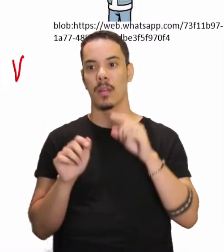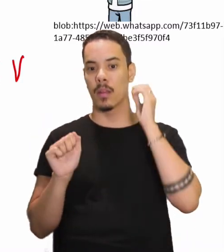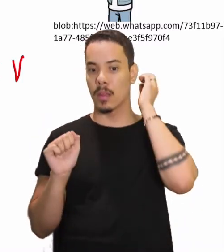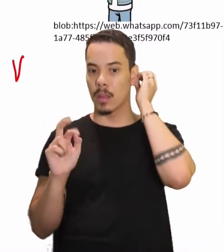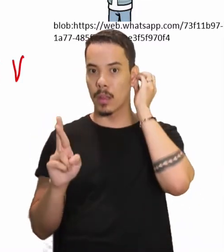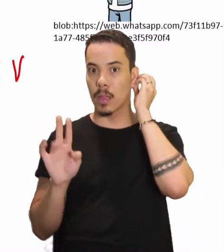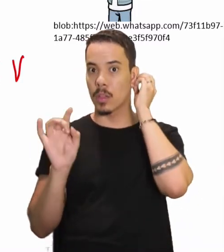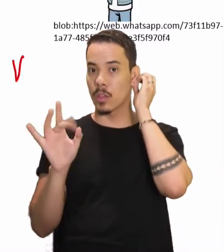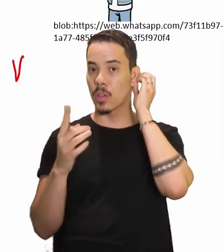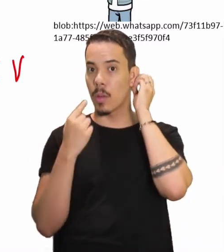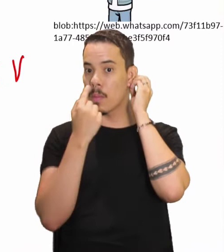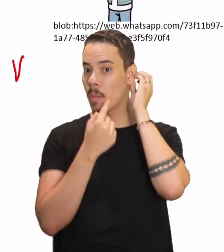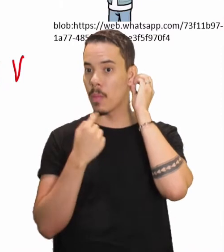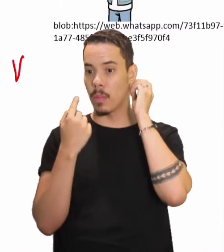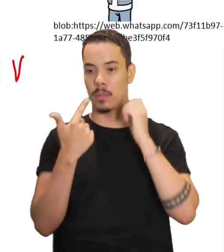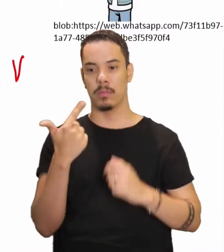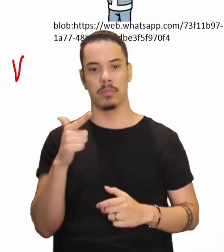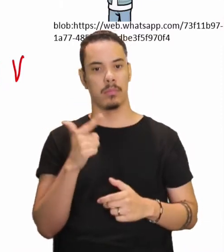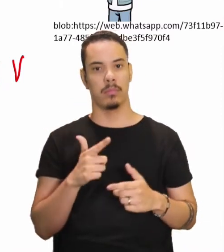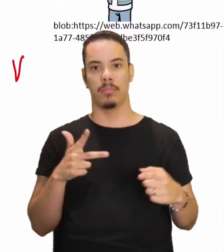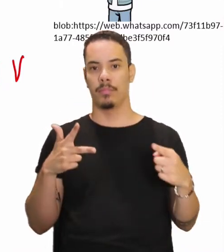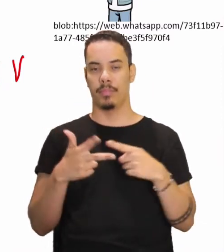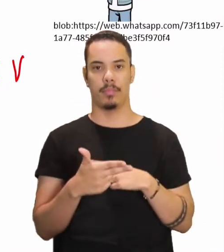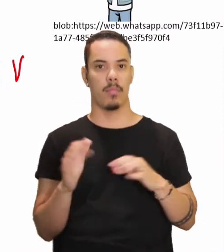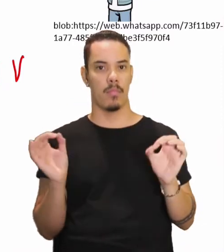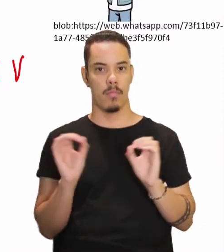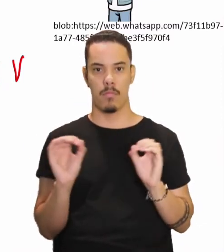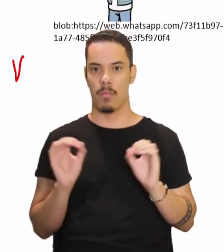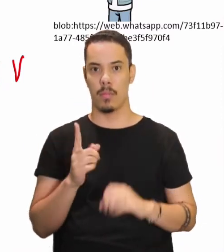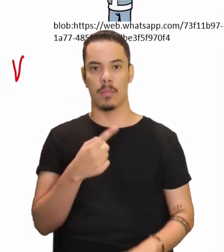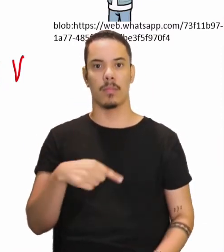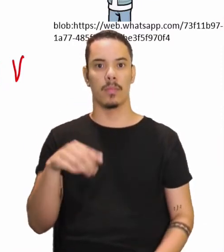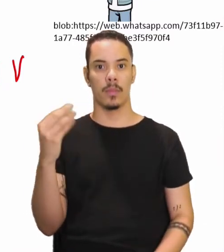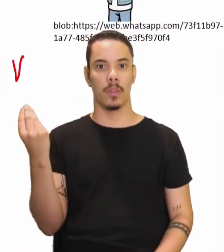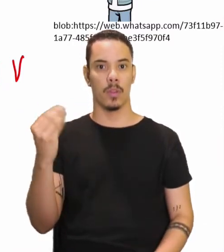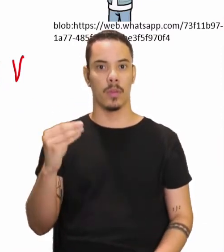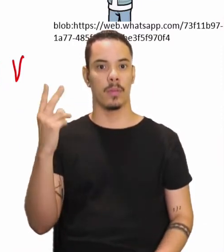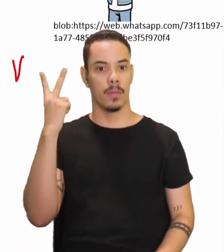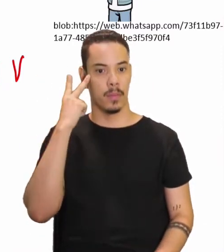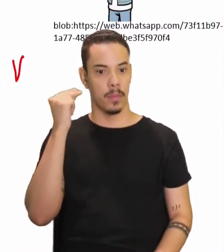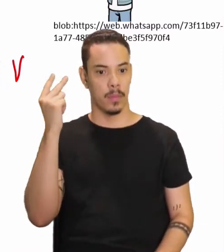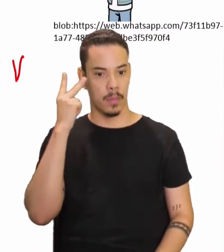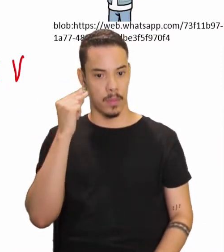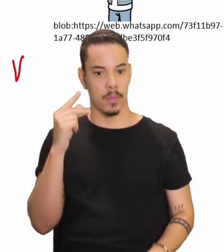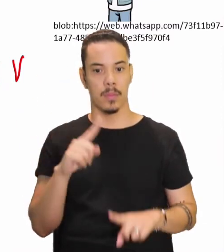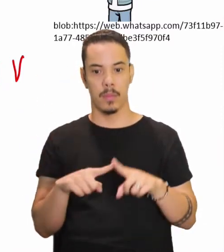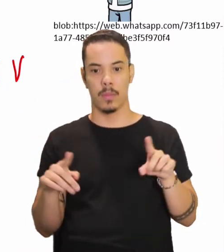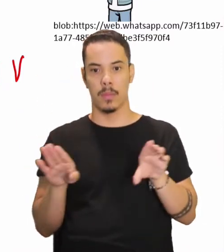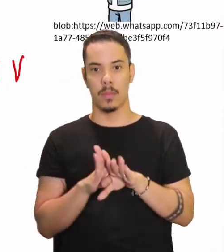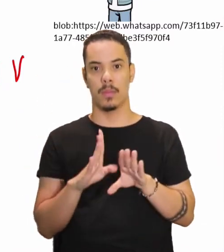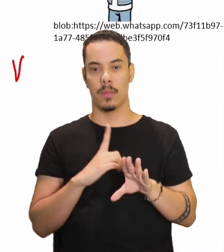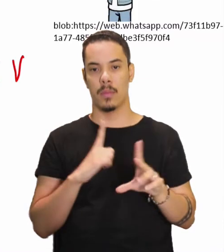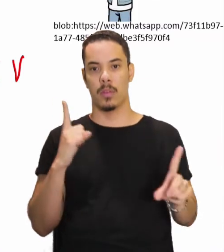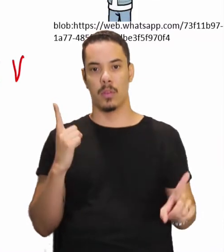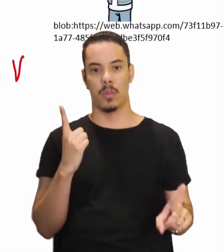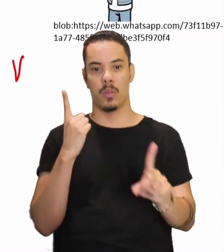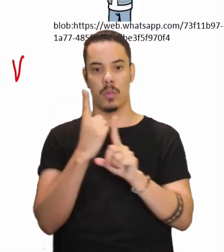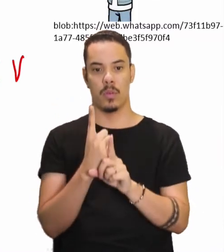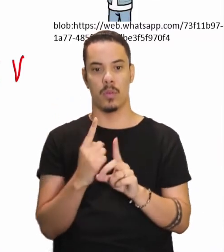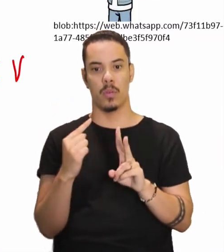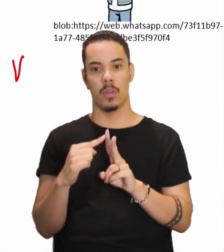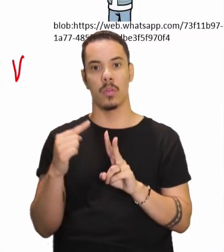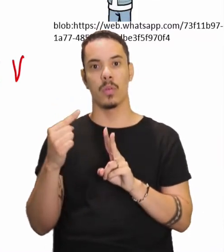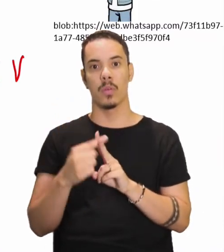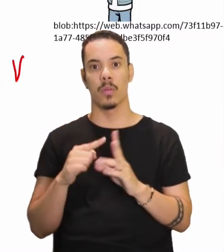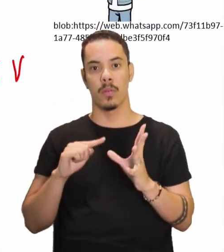pela boca. Não tem interrupção, você pronuncia tranquilamente. Mas nós também temos encontro de 2 vogais que